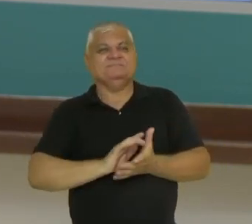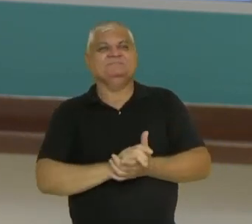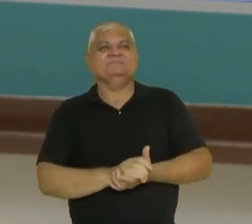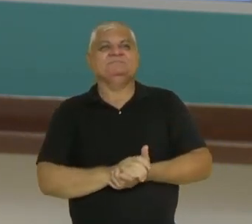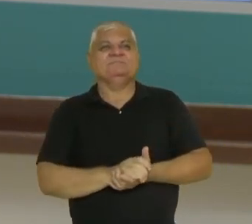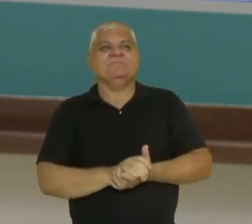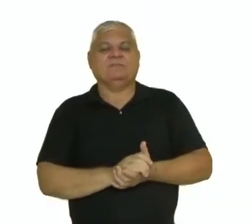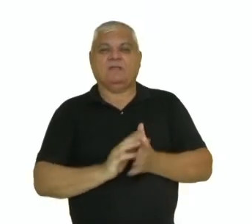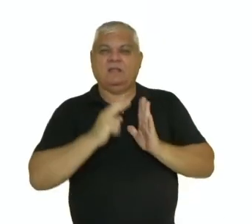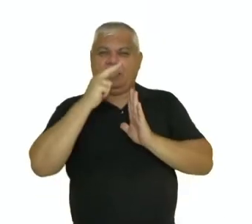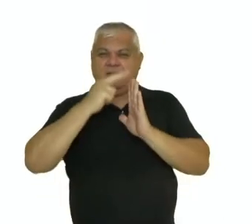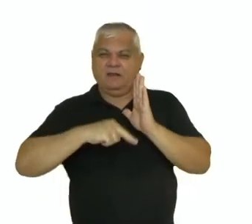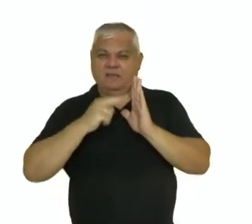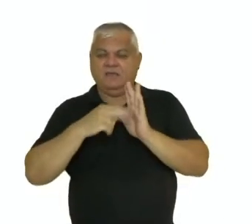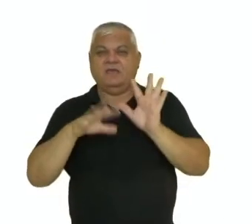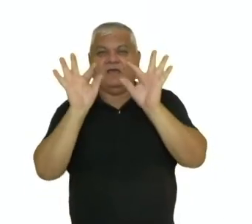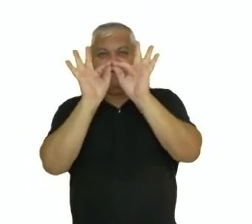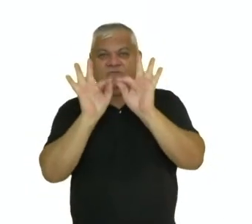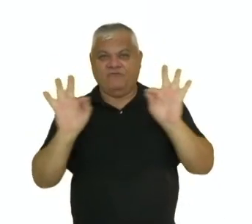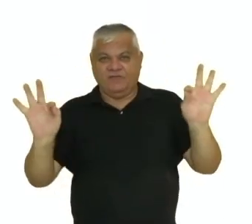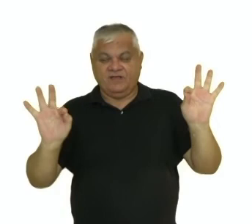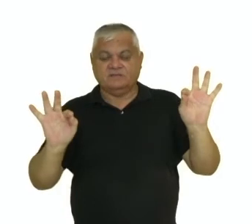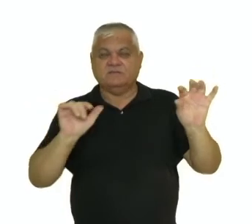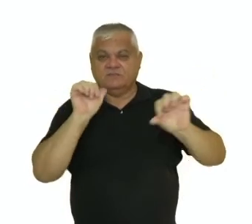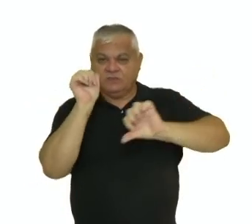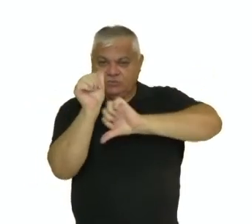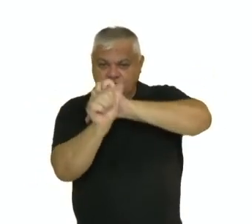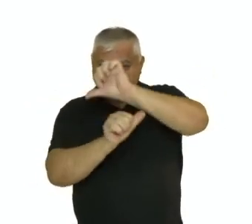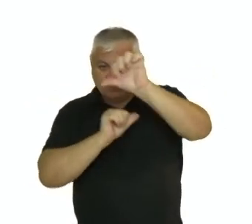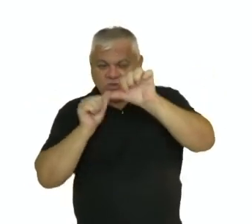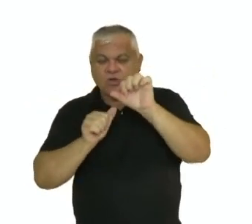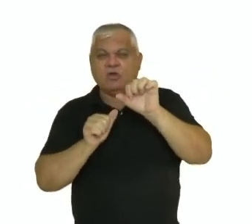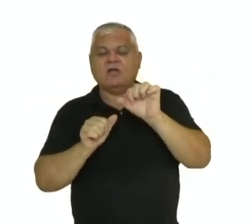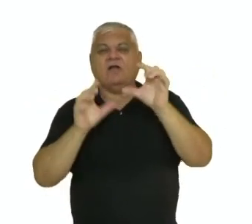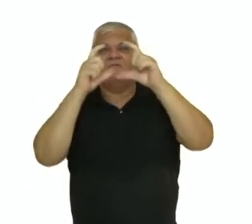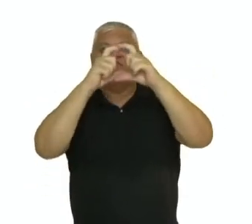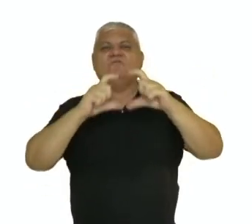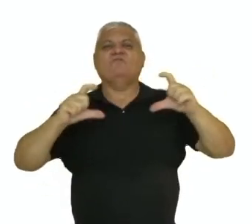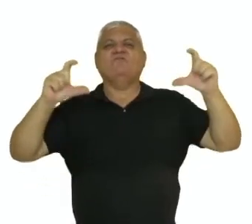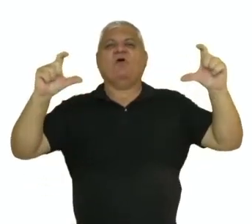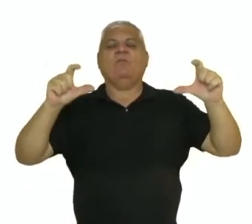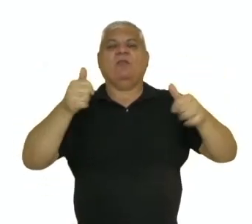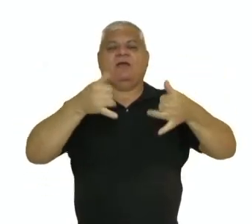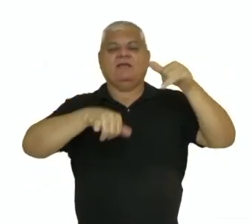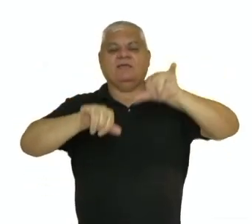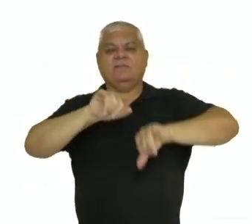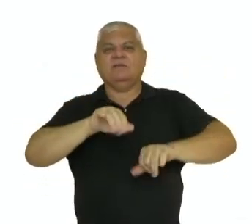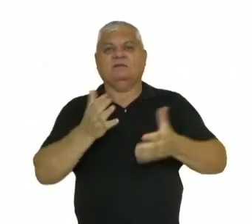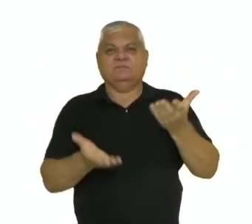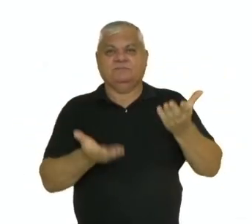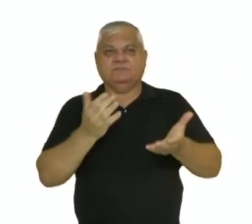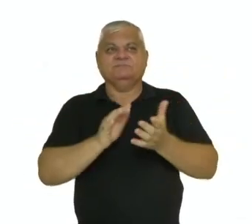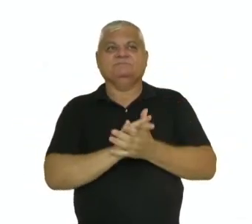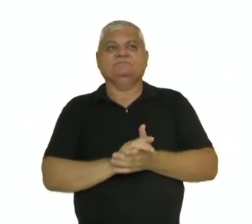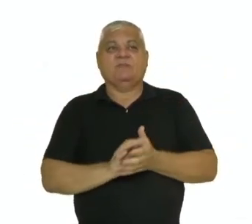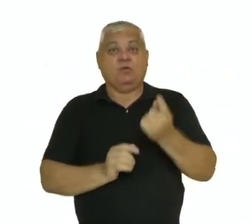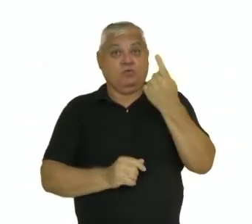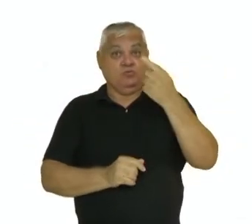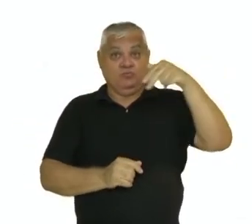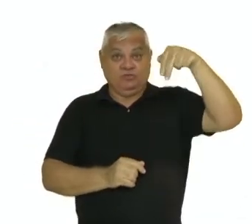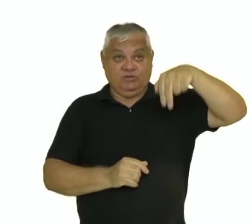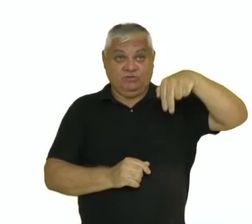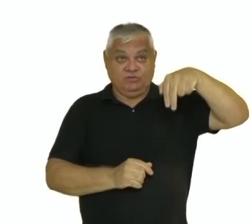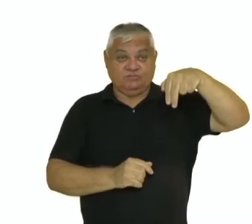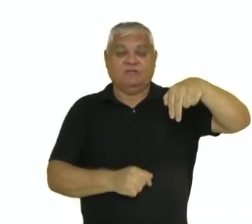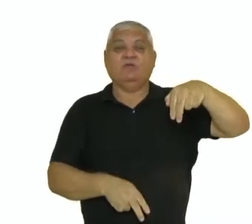Leia a frase seguinte e transforme-a em uma equação química balanceada. Uma molécula de nitrogênio contendo